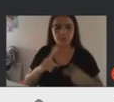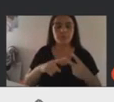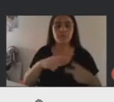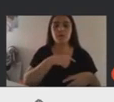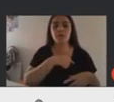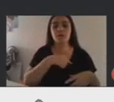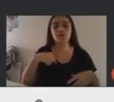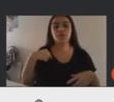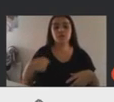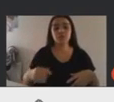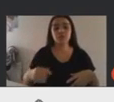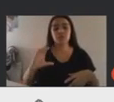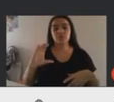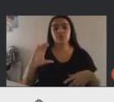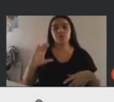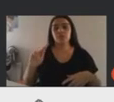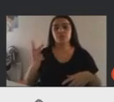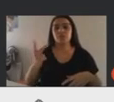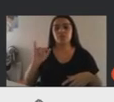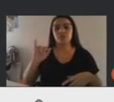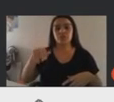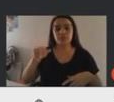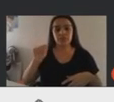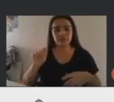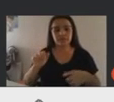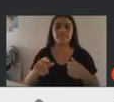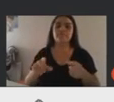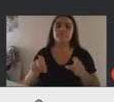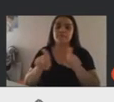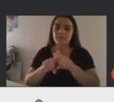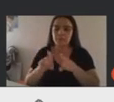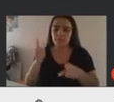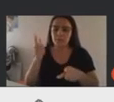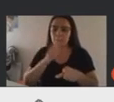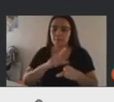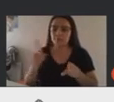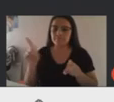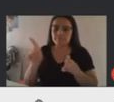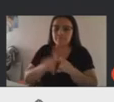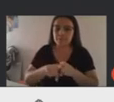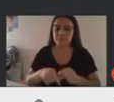também na China com a professora Indy Gao, com a doutora Indy Gao,